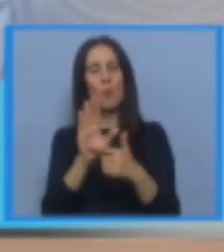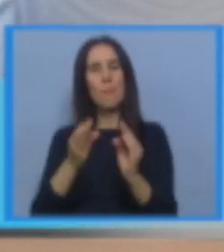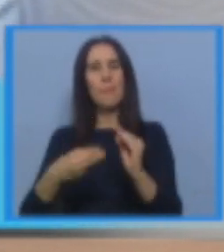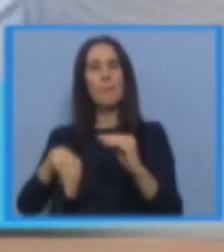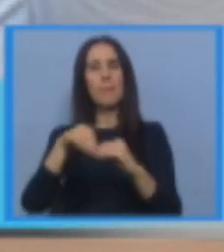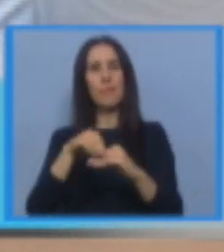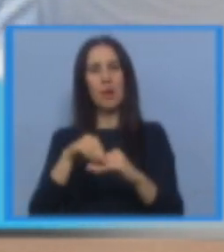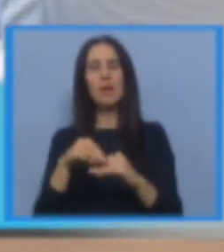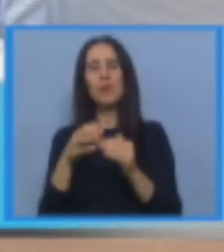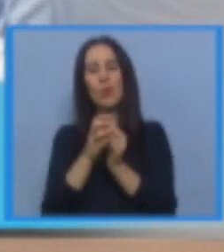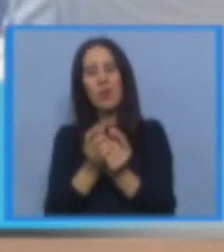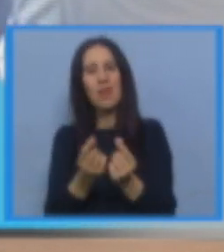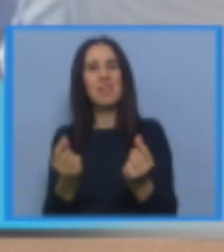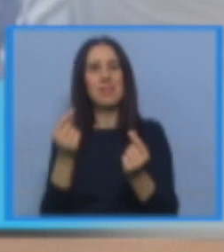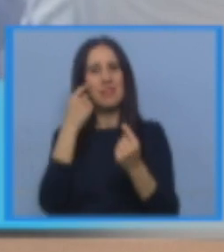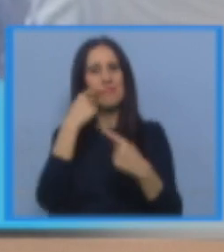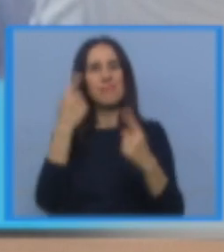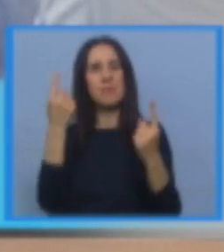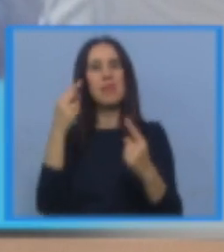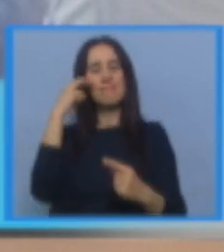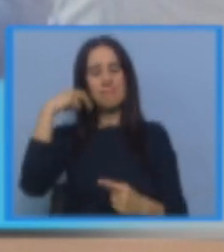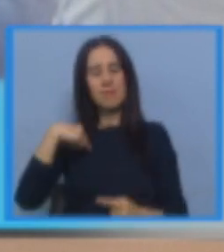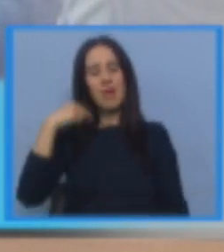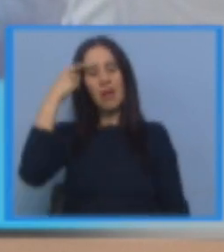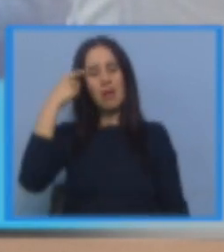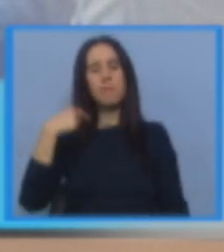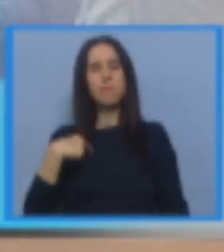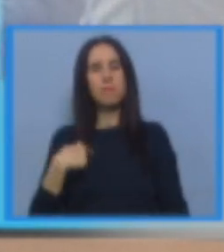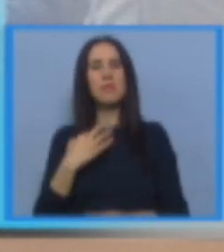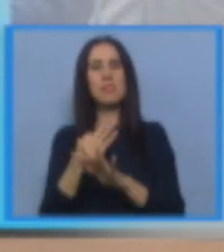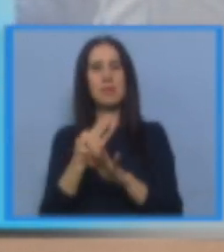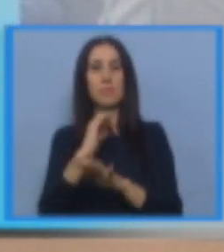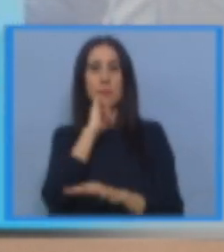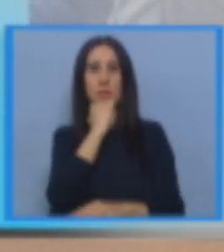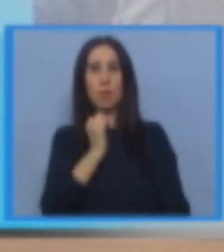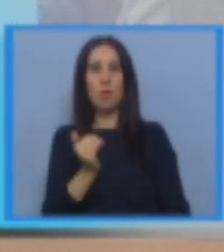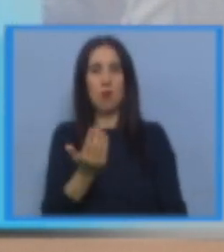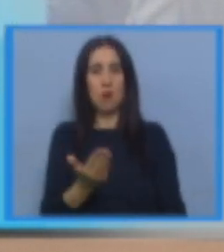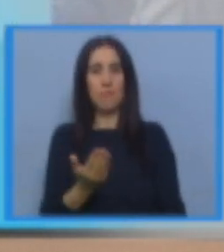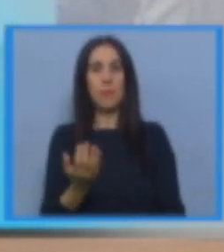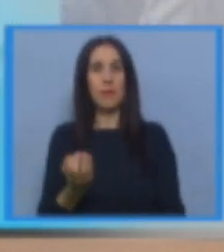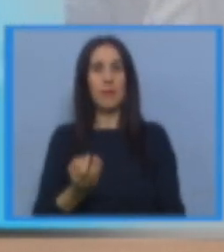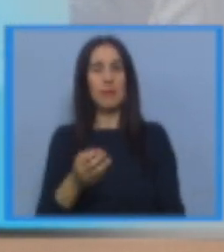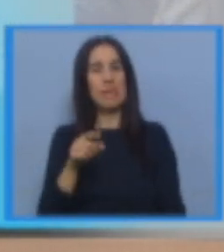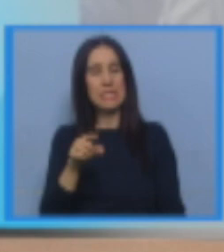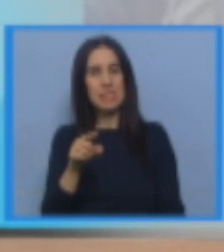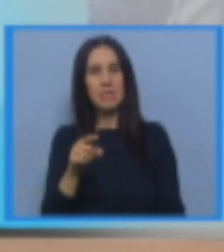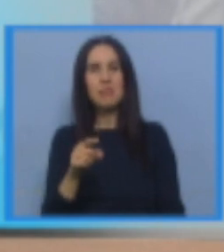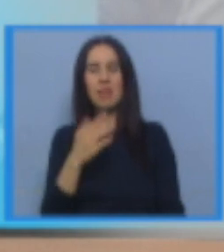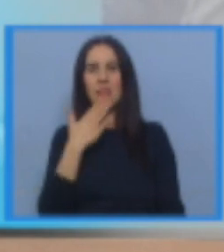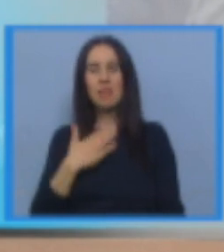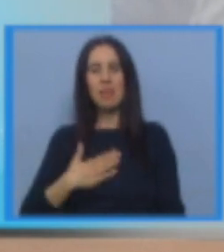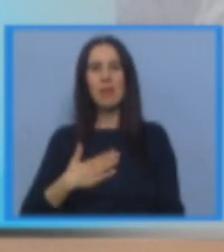manifestação orante, quer dizer, de quem tem consciência do mistério que está a celebrar e por isso é uma das coisas que